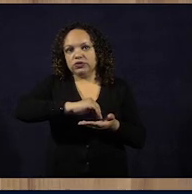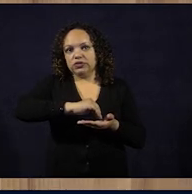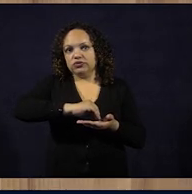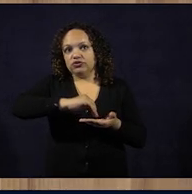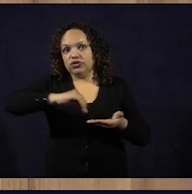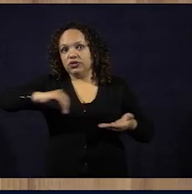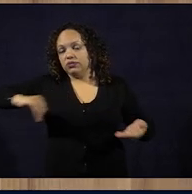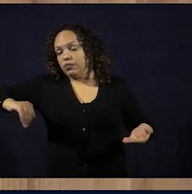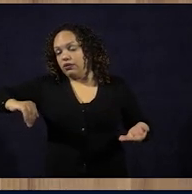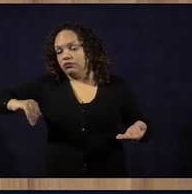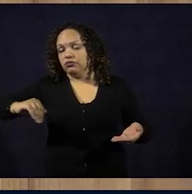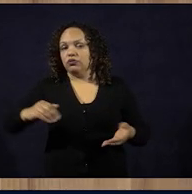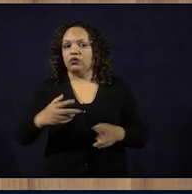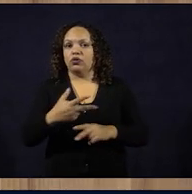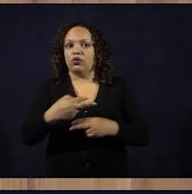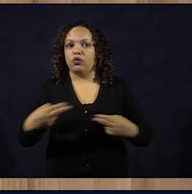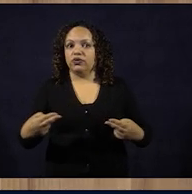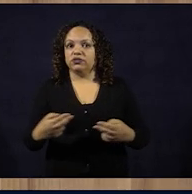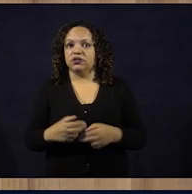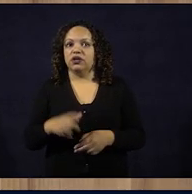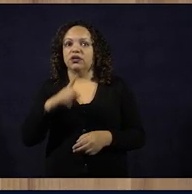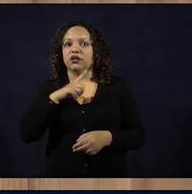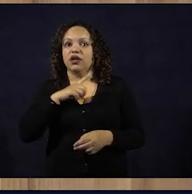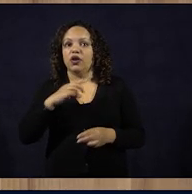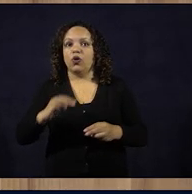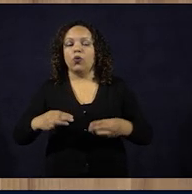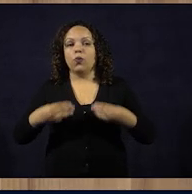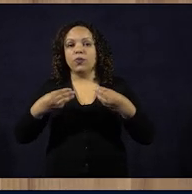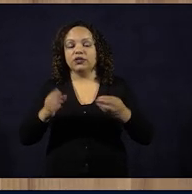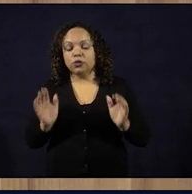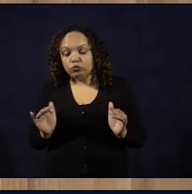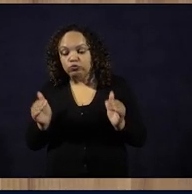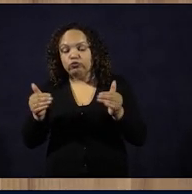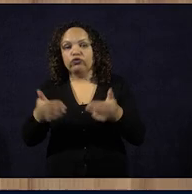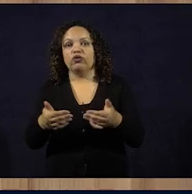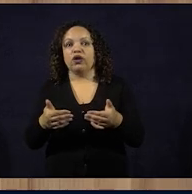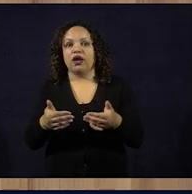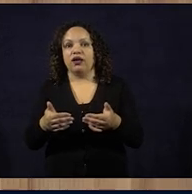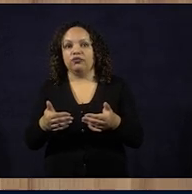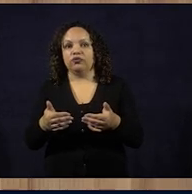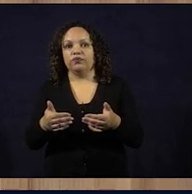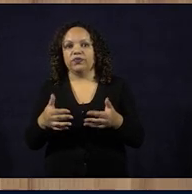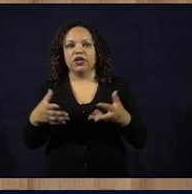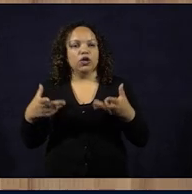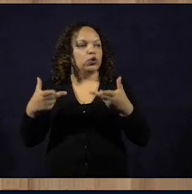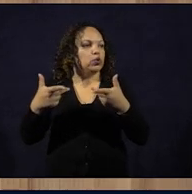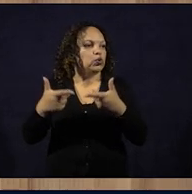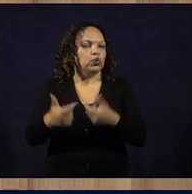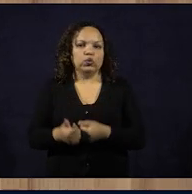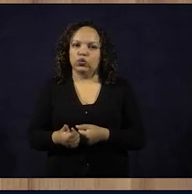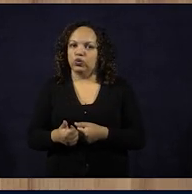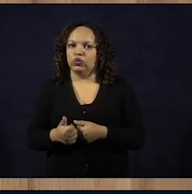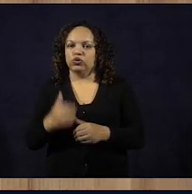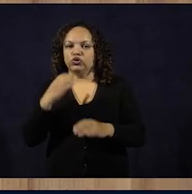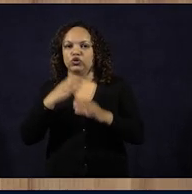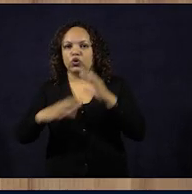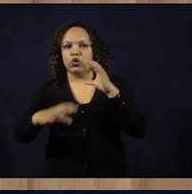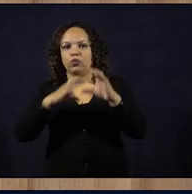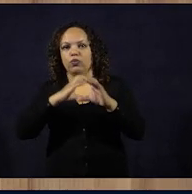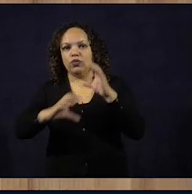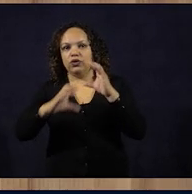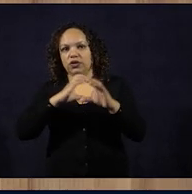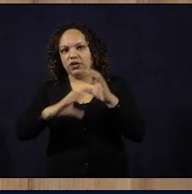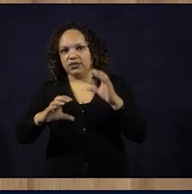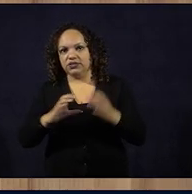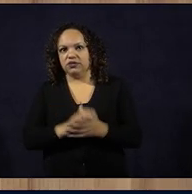second lá e a gente tem um ministério focado em telecomunicações transformação digital Essa